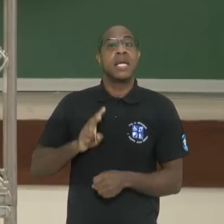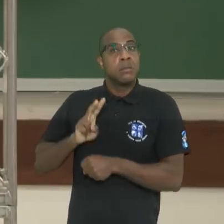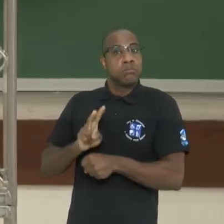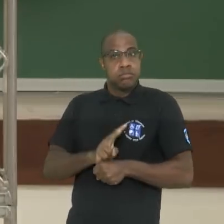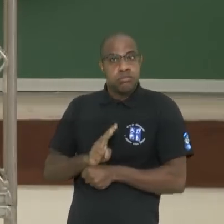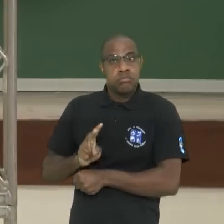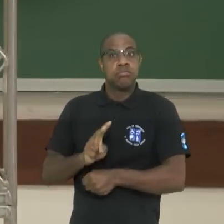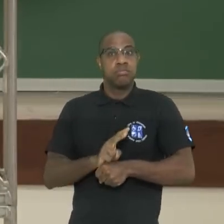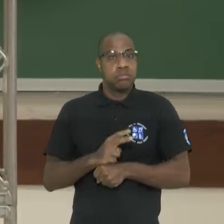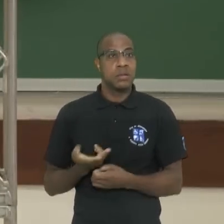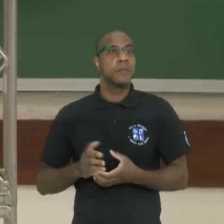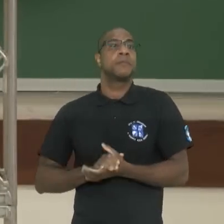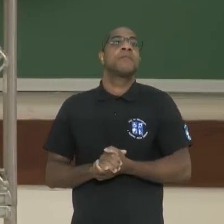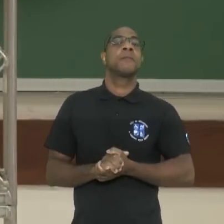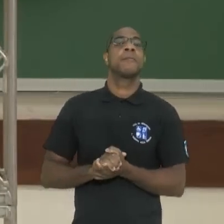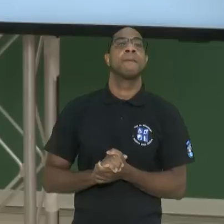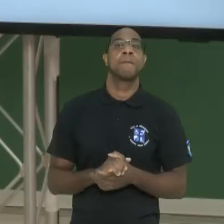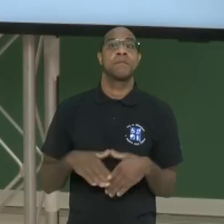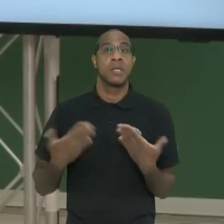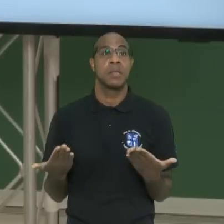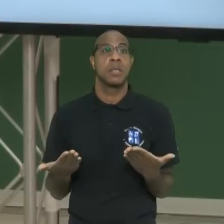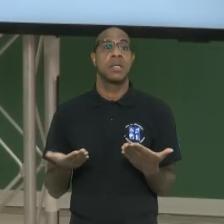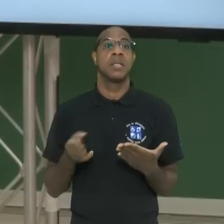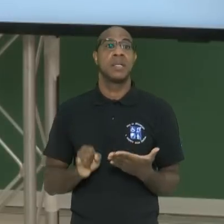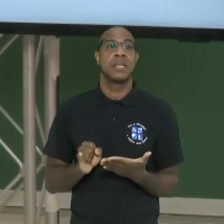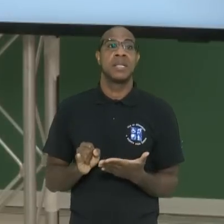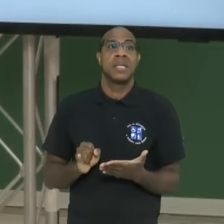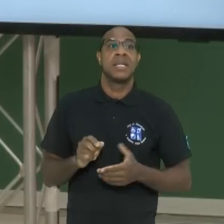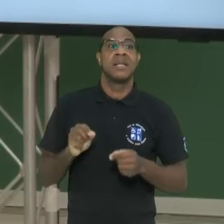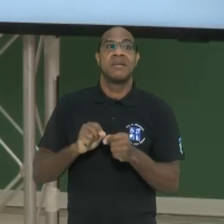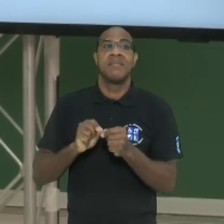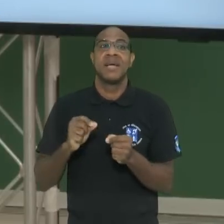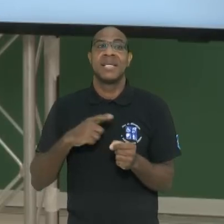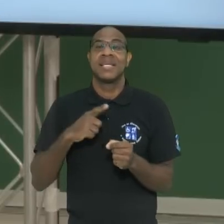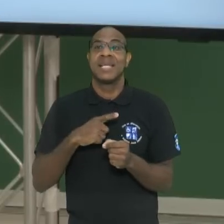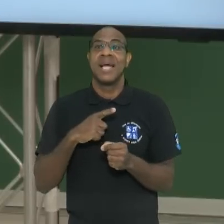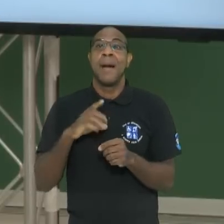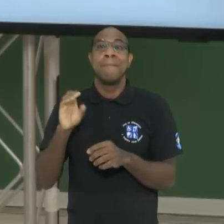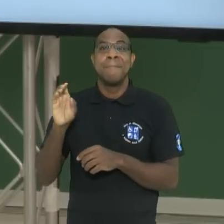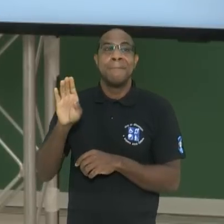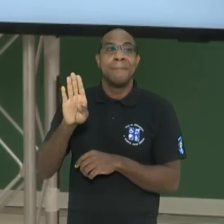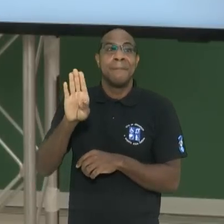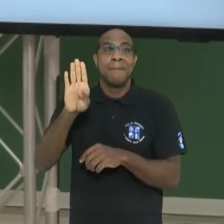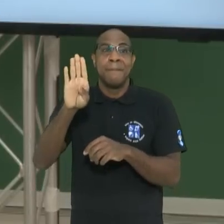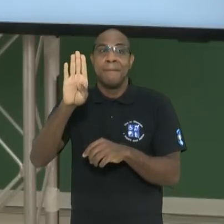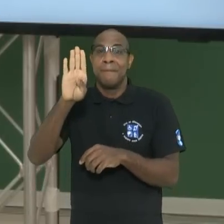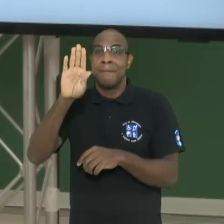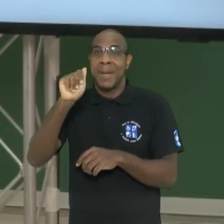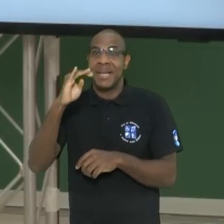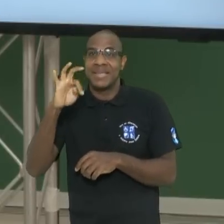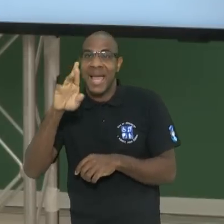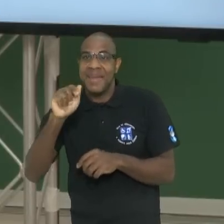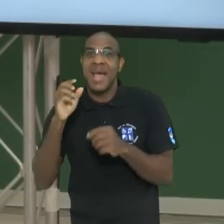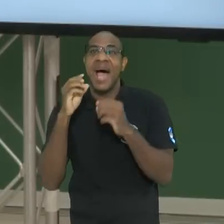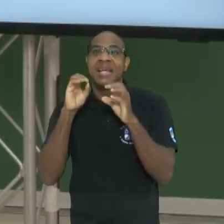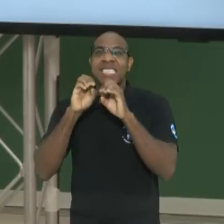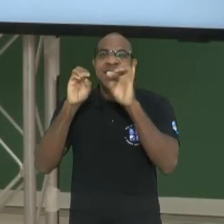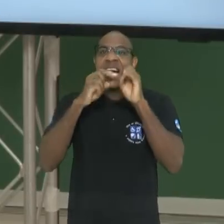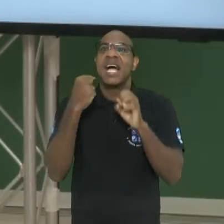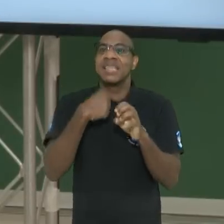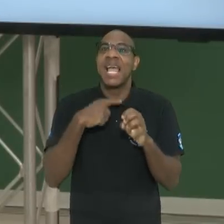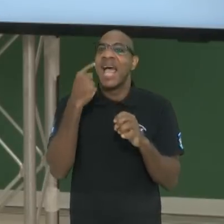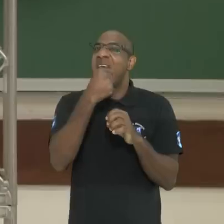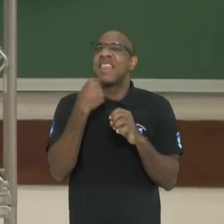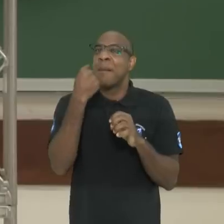no nosso organismo. Quando a gente está falando das bactérias que existem na nossa boca, é muito importante a gente lembrar que elas são do